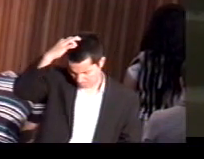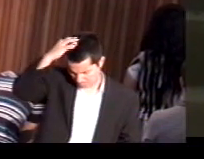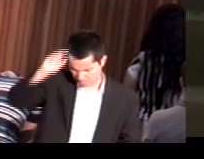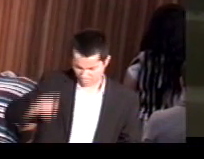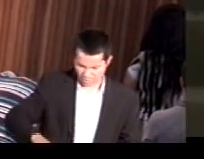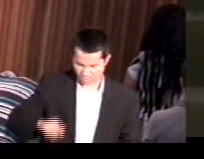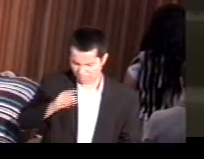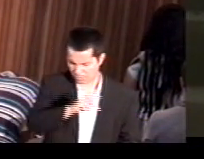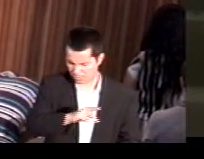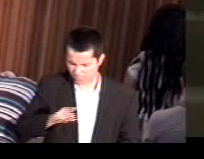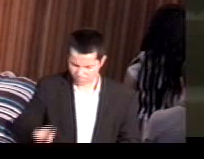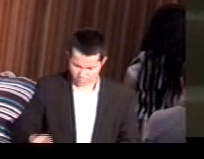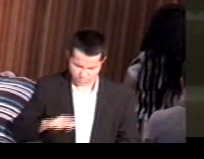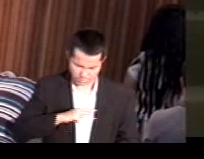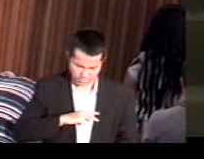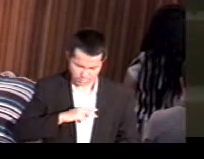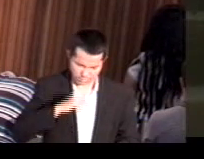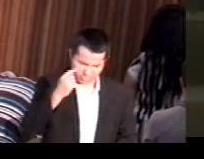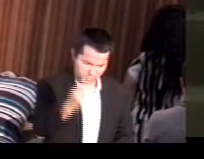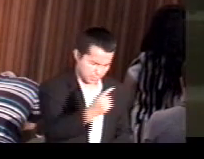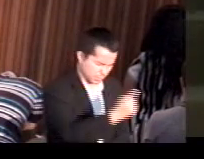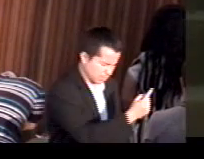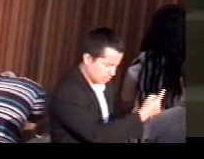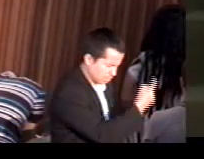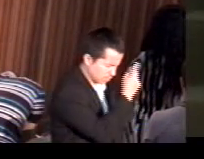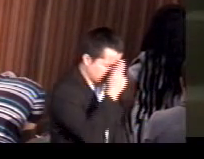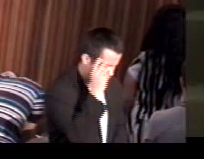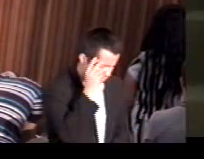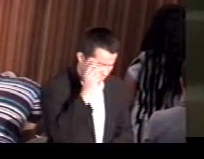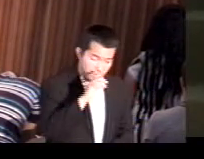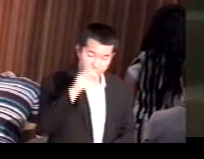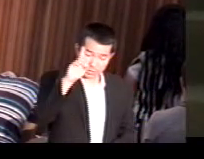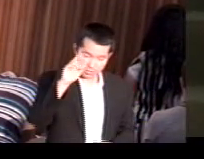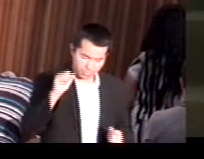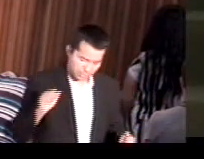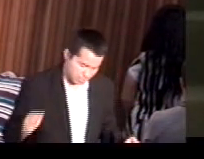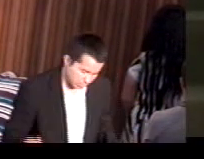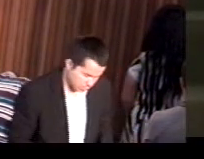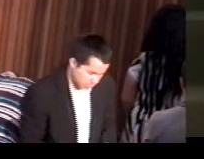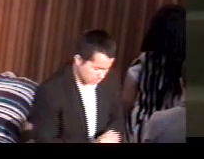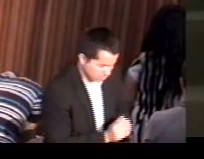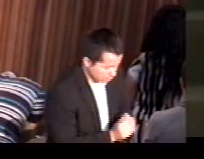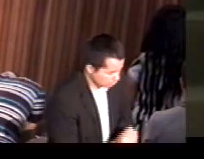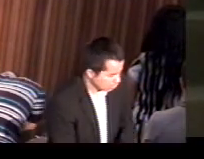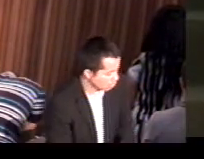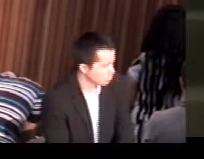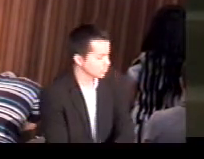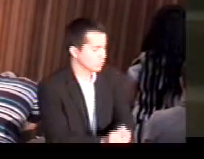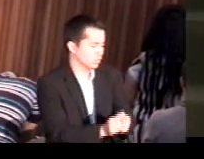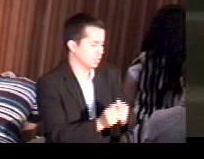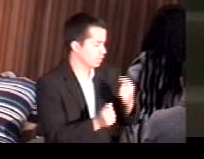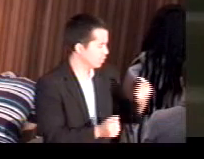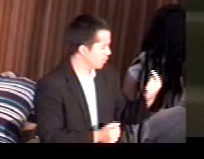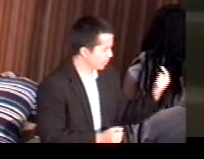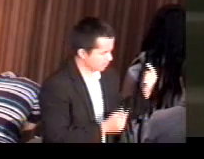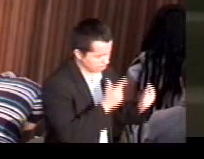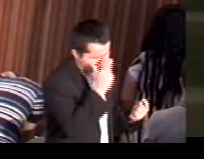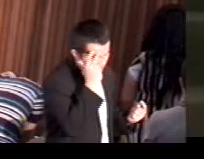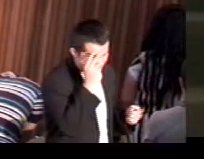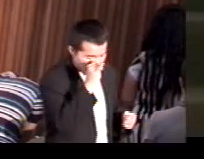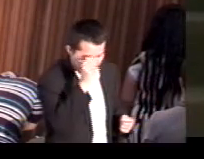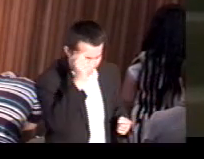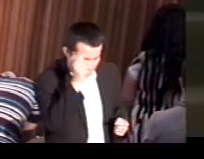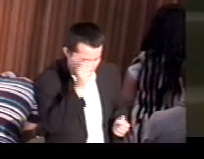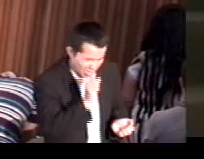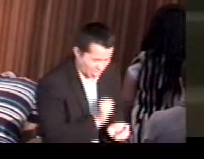professor particular, e que o Senhor ande com eles, e que toda algema colocada por Satanás sobre